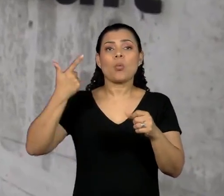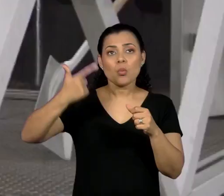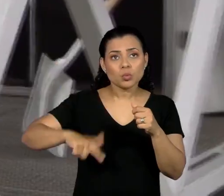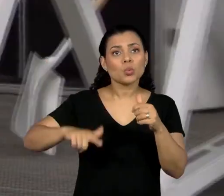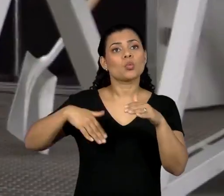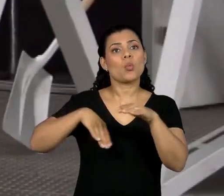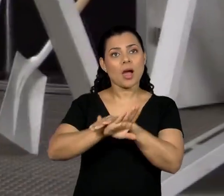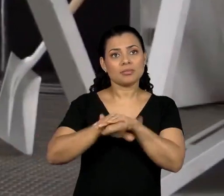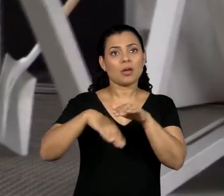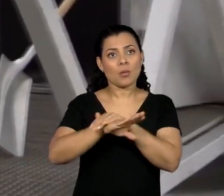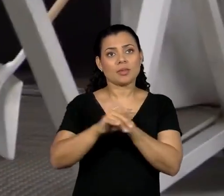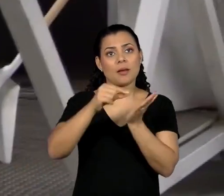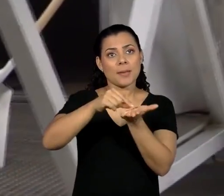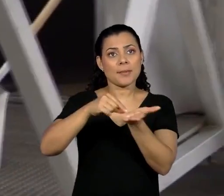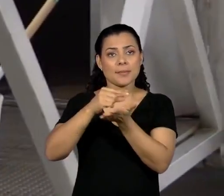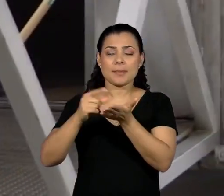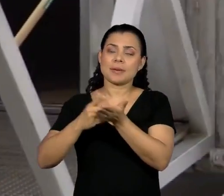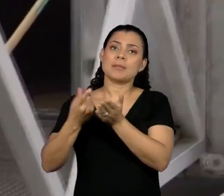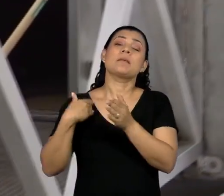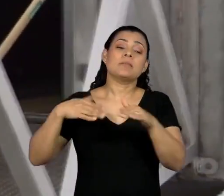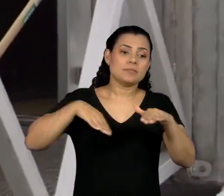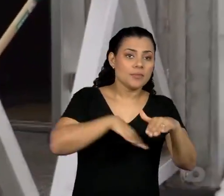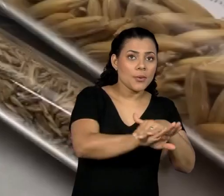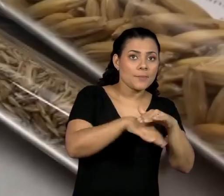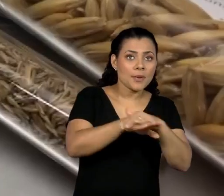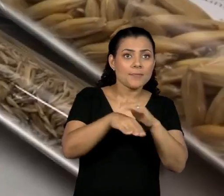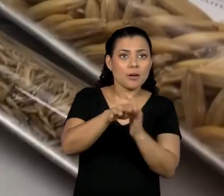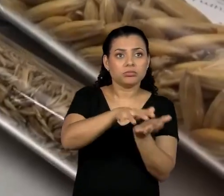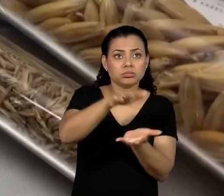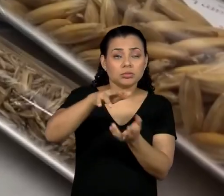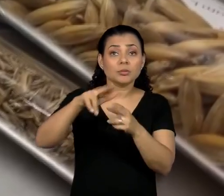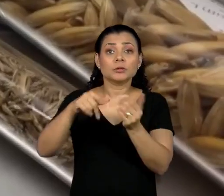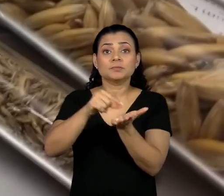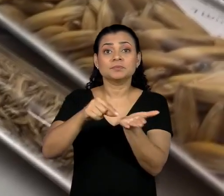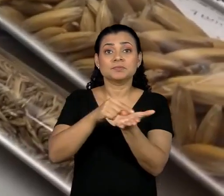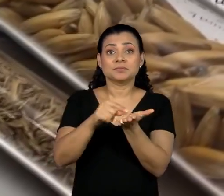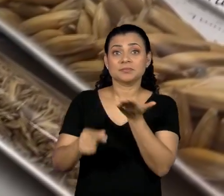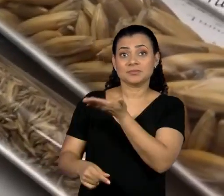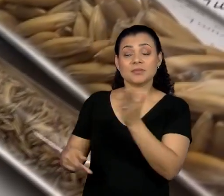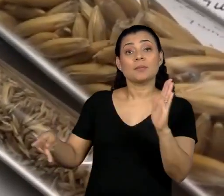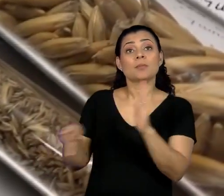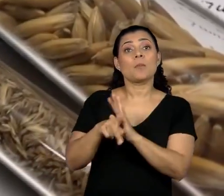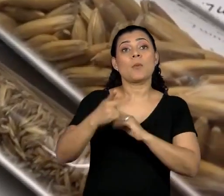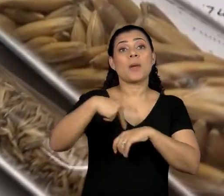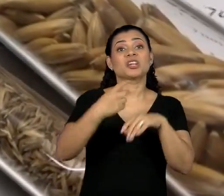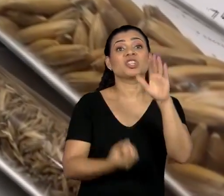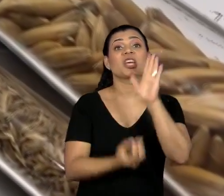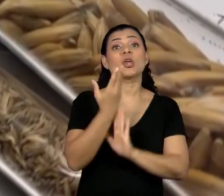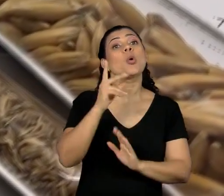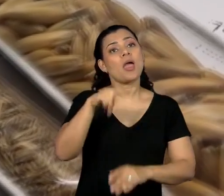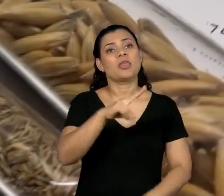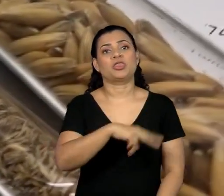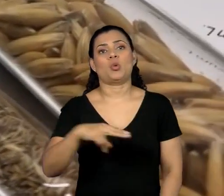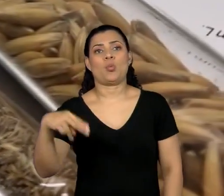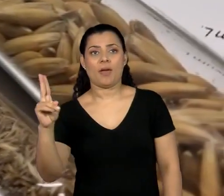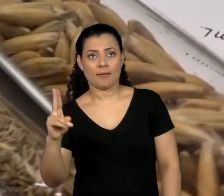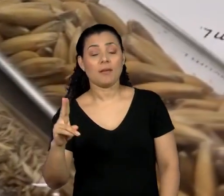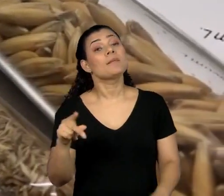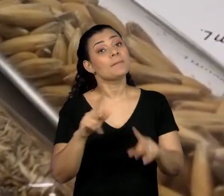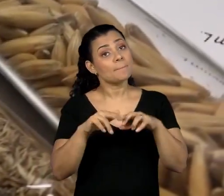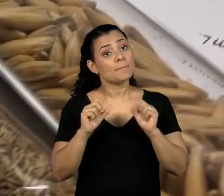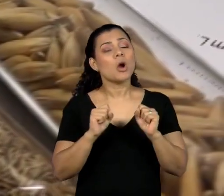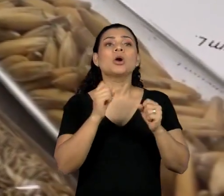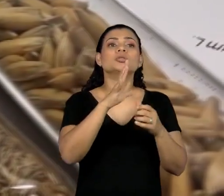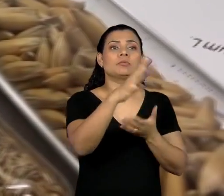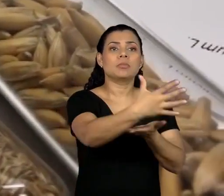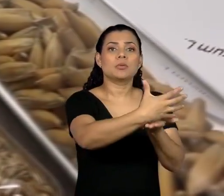novas amostras. Enquanto estão ali, as sementes são de propriedade do país que fez o depósito e que pode